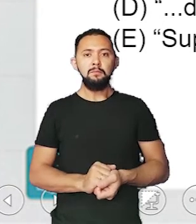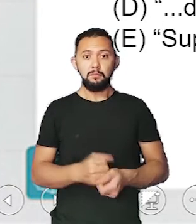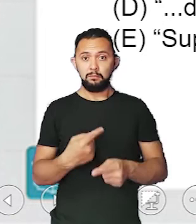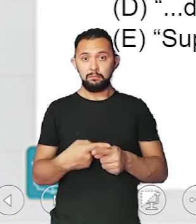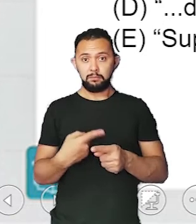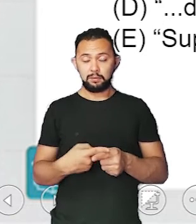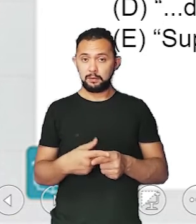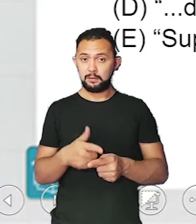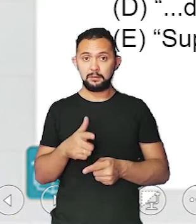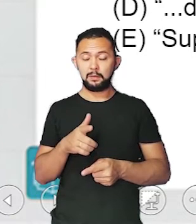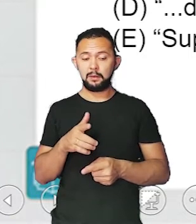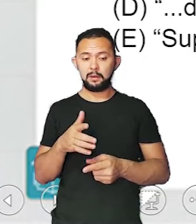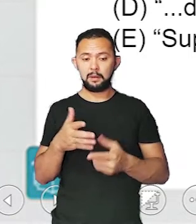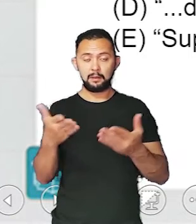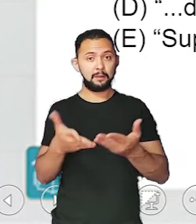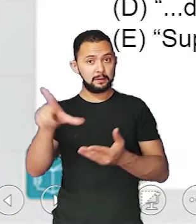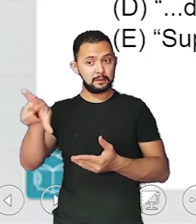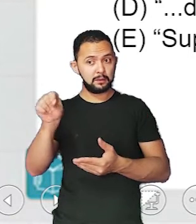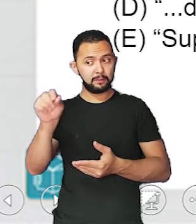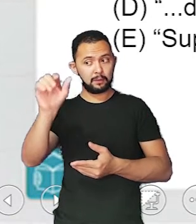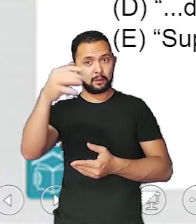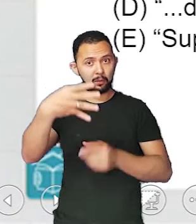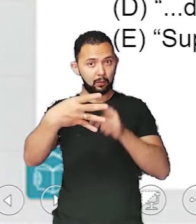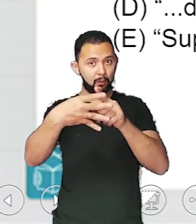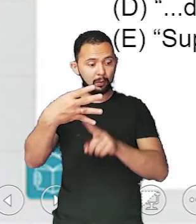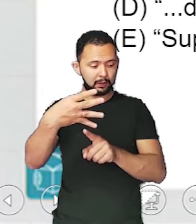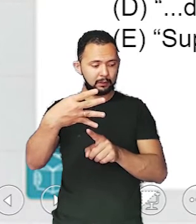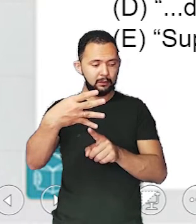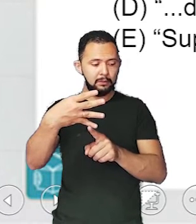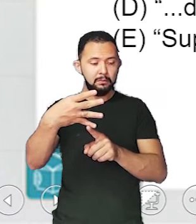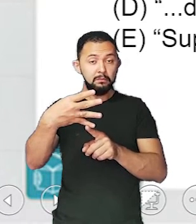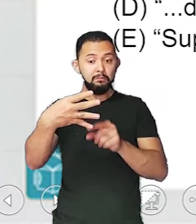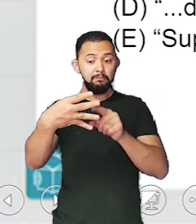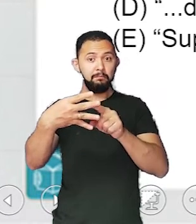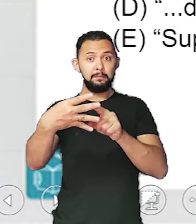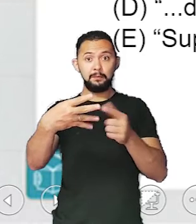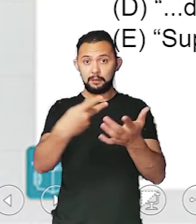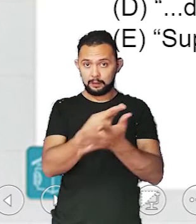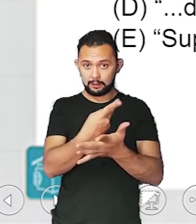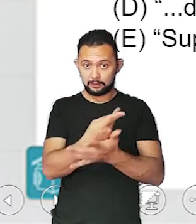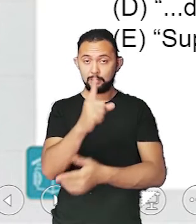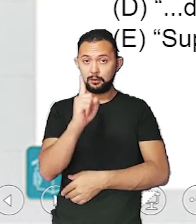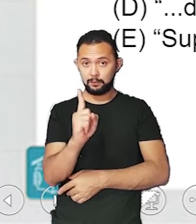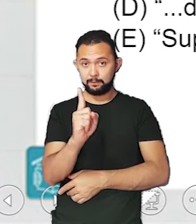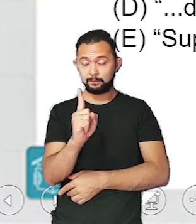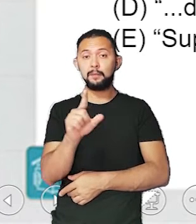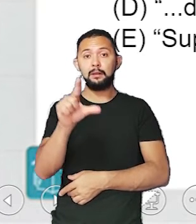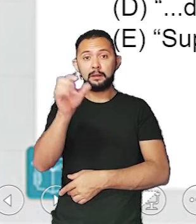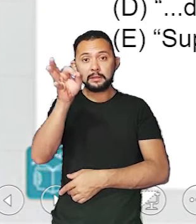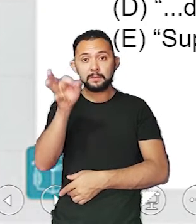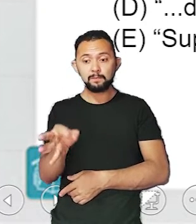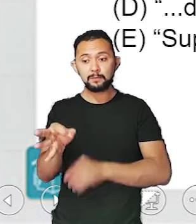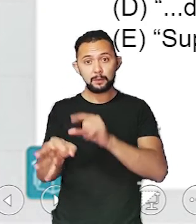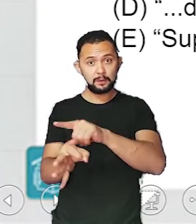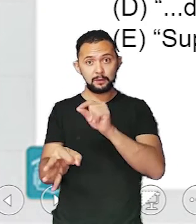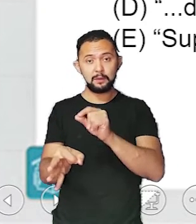que são pronome relativo. E ele diz que 4, né? 4 delas, olha, 4 delas são pronome relativo. É aquela que